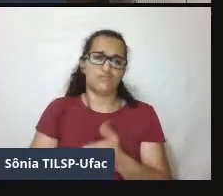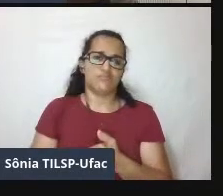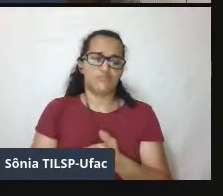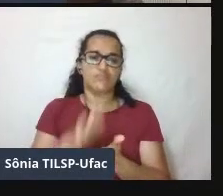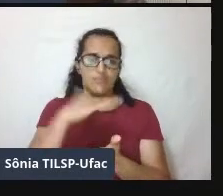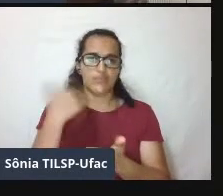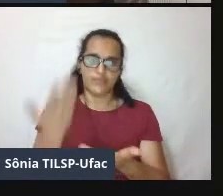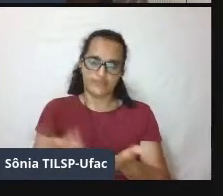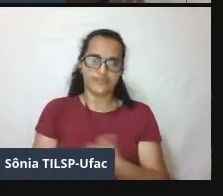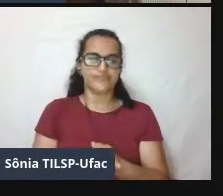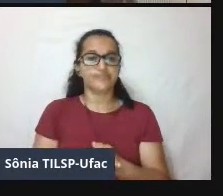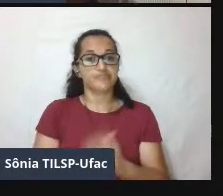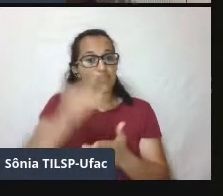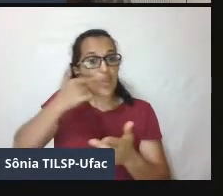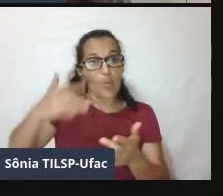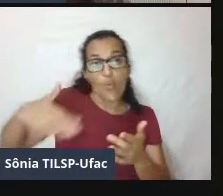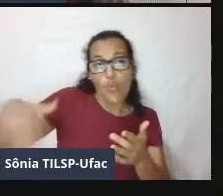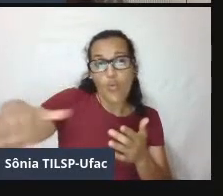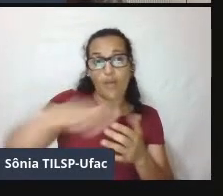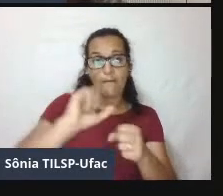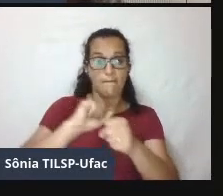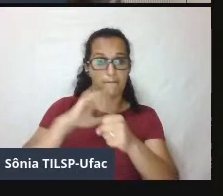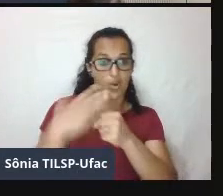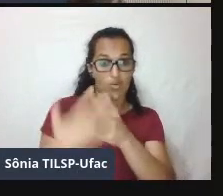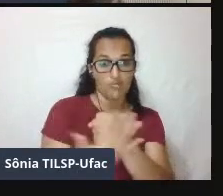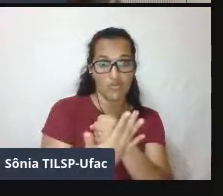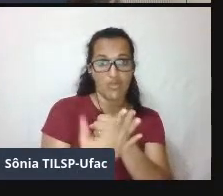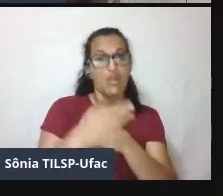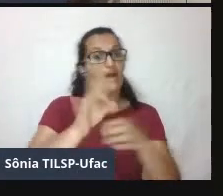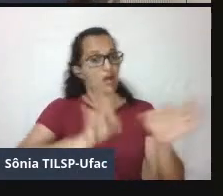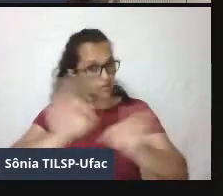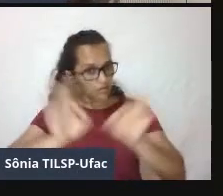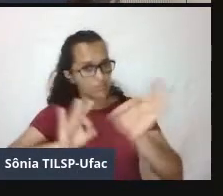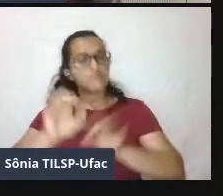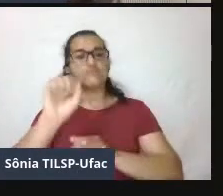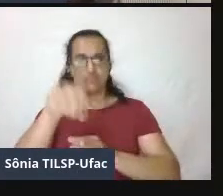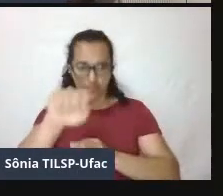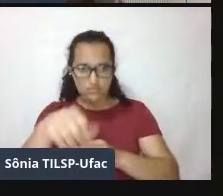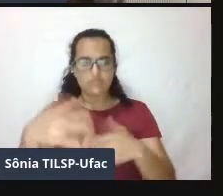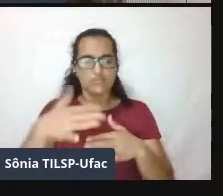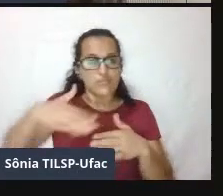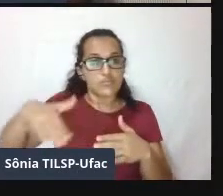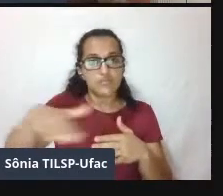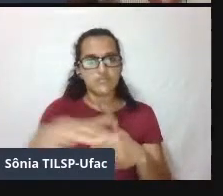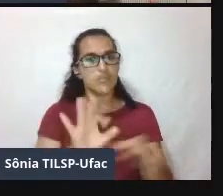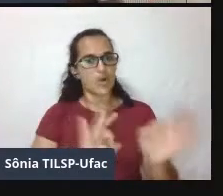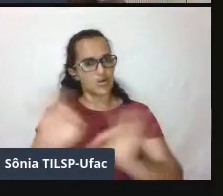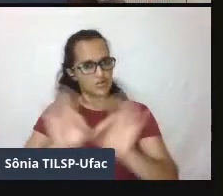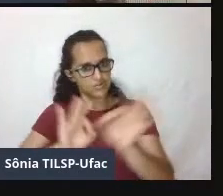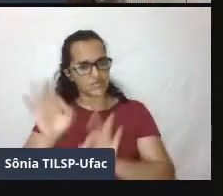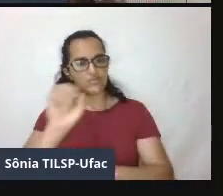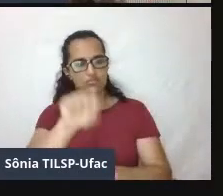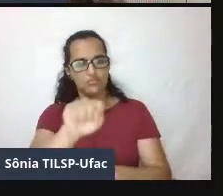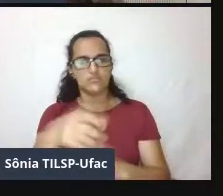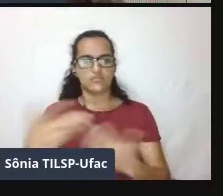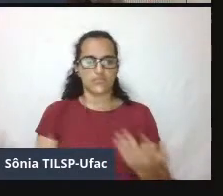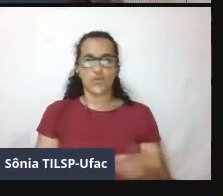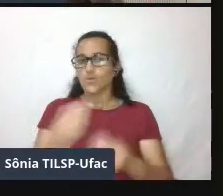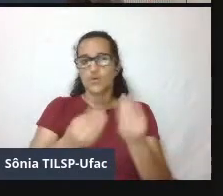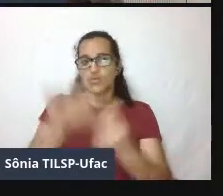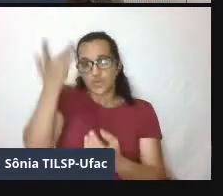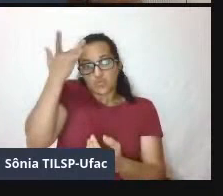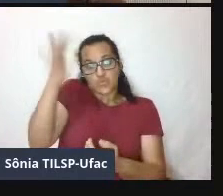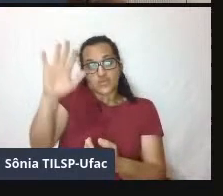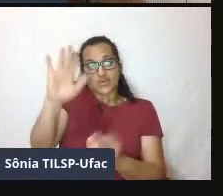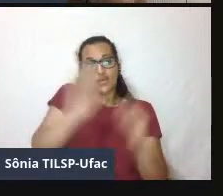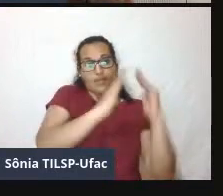O ambiente COVID, ele é um ambiente organizado, gente. Eu costumo dizer que eu nem sei mais como é ficar tanto tempo em casa.